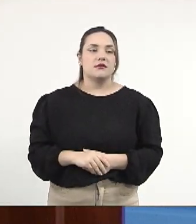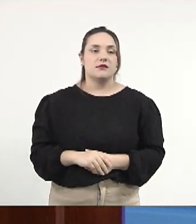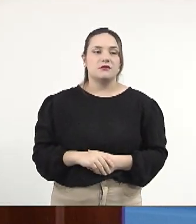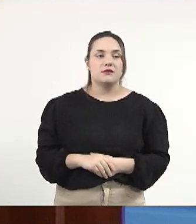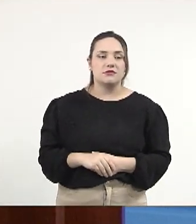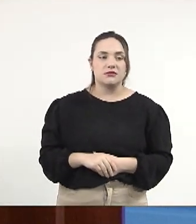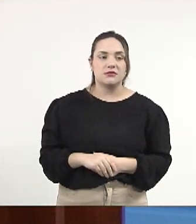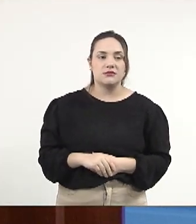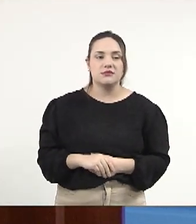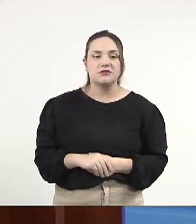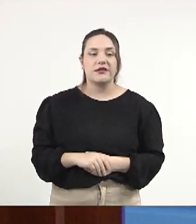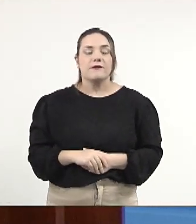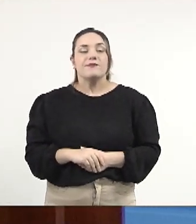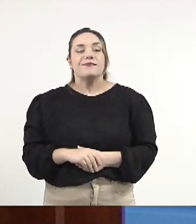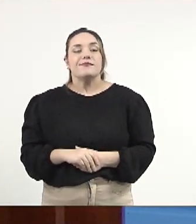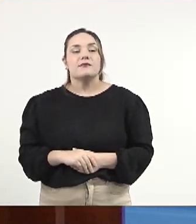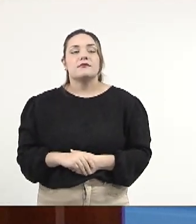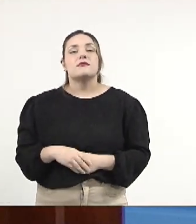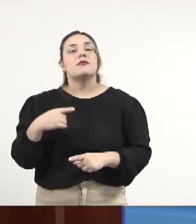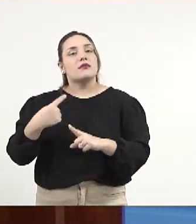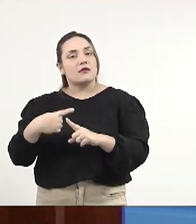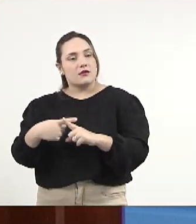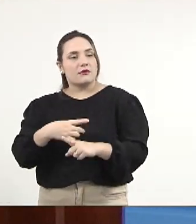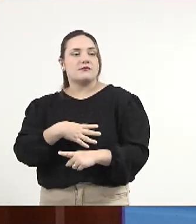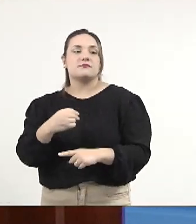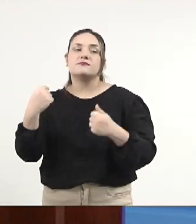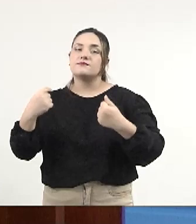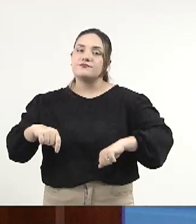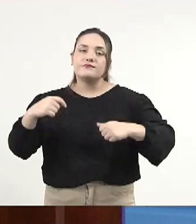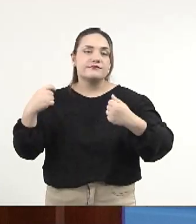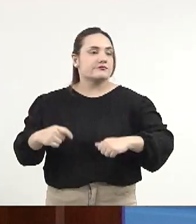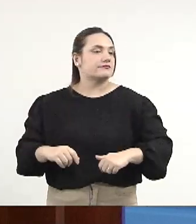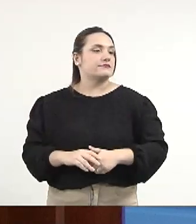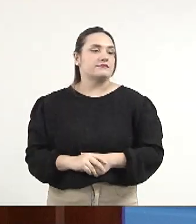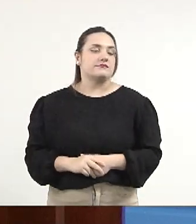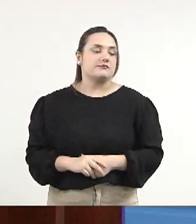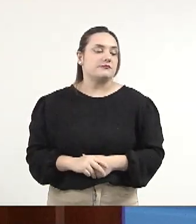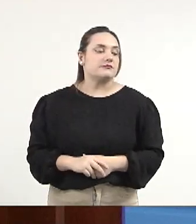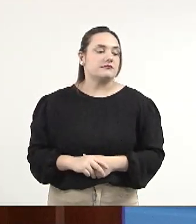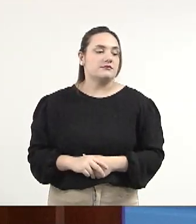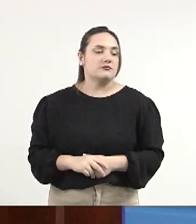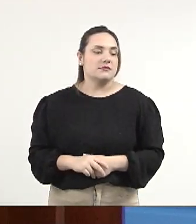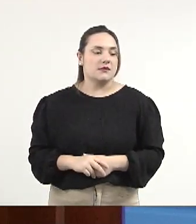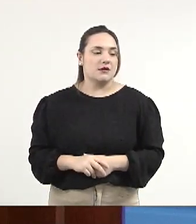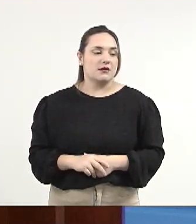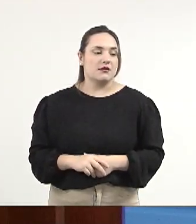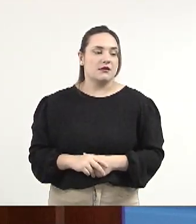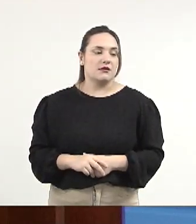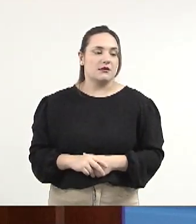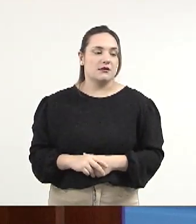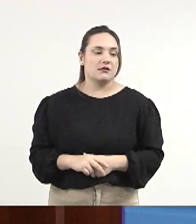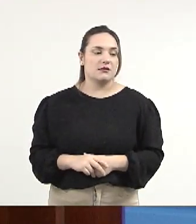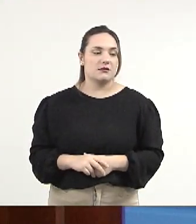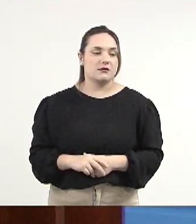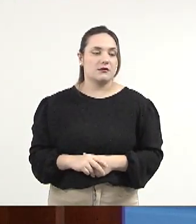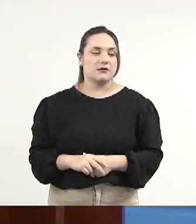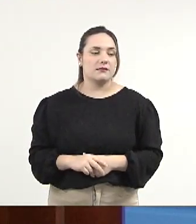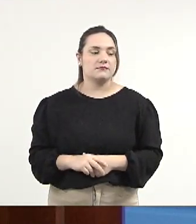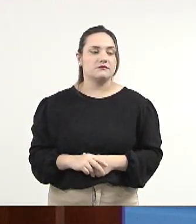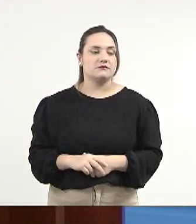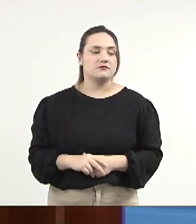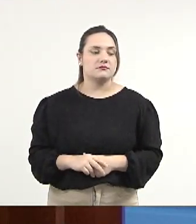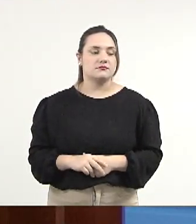essa necessidade do seu filho, comprando e às vezes até buscando auxílio de